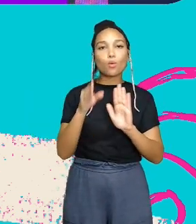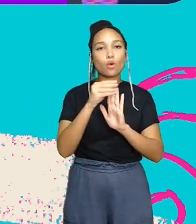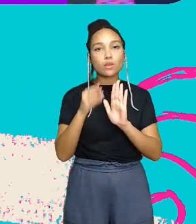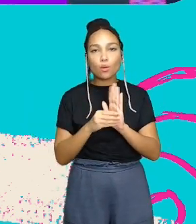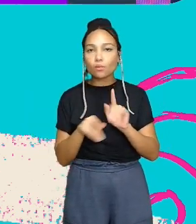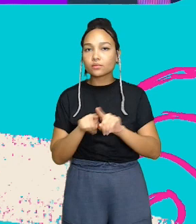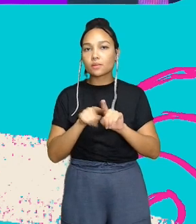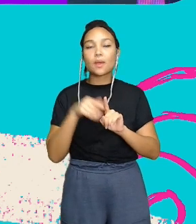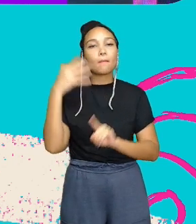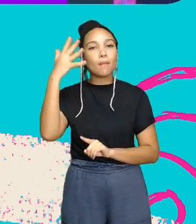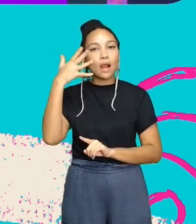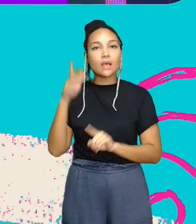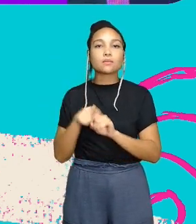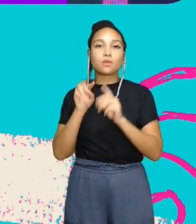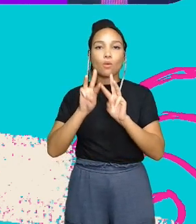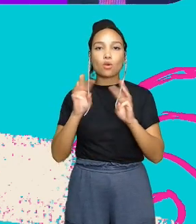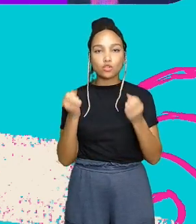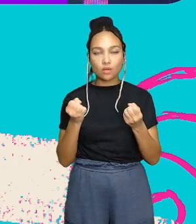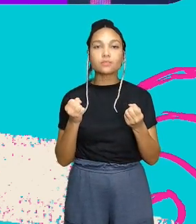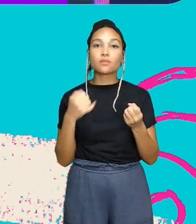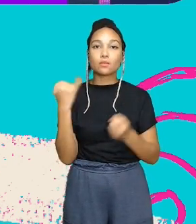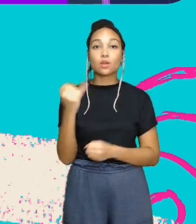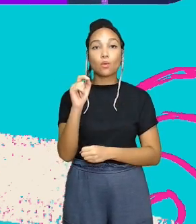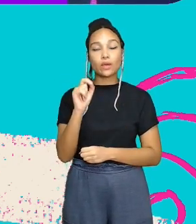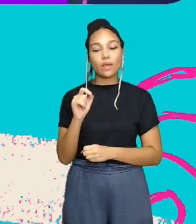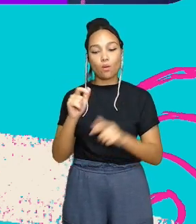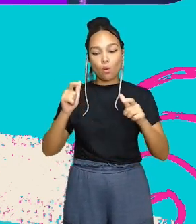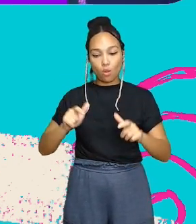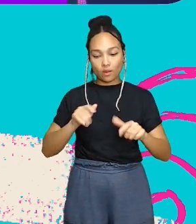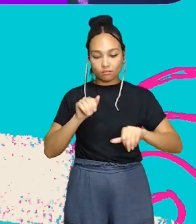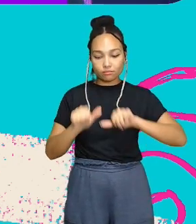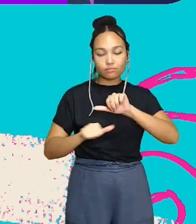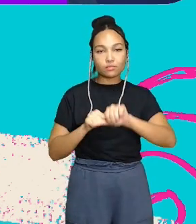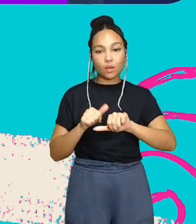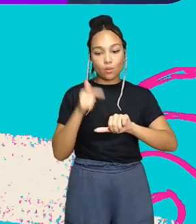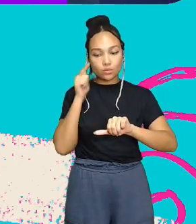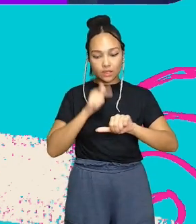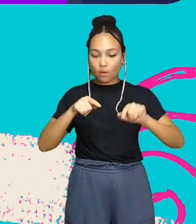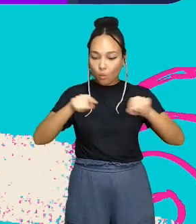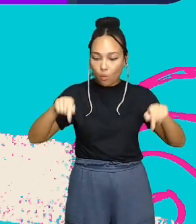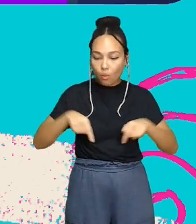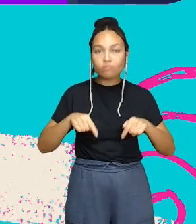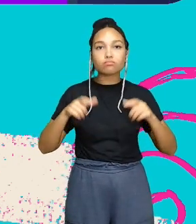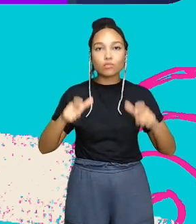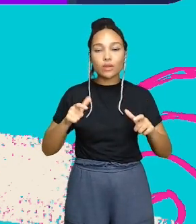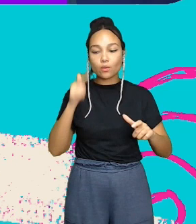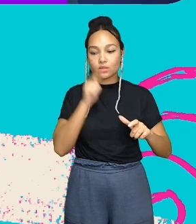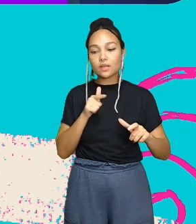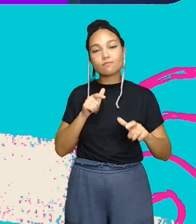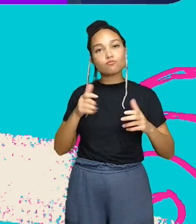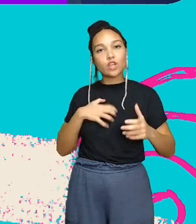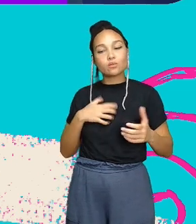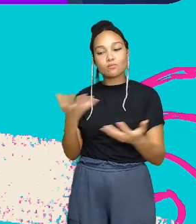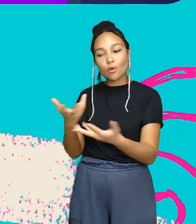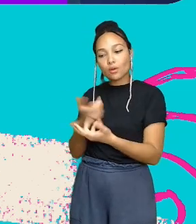palestras, workshop. É mudar o ambiente, é oferecer um ambiente acolhedor e que possa mostrar ali, eu acredito em você,